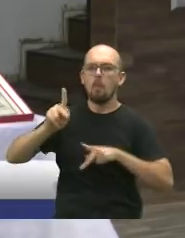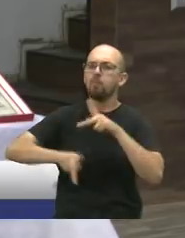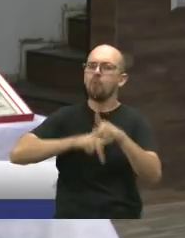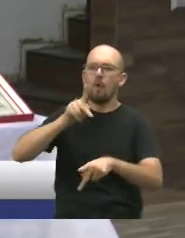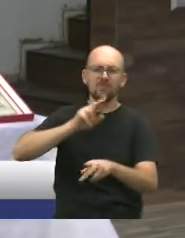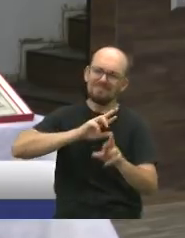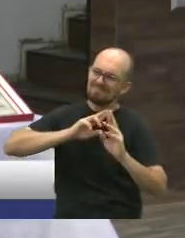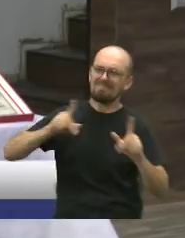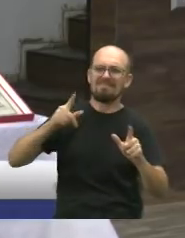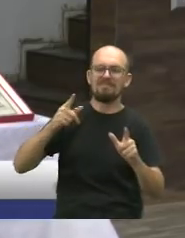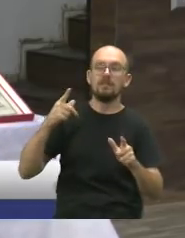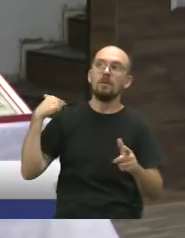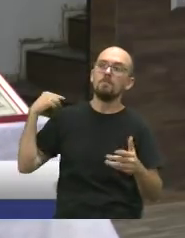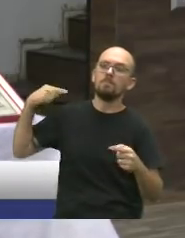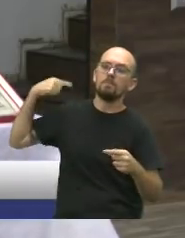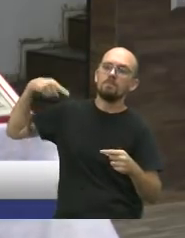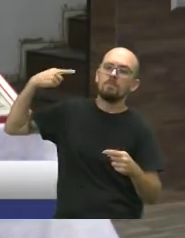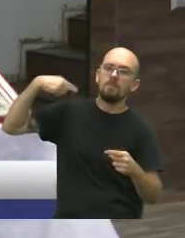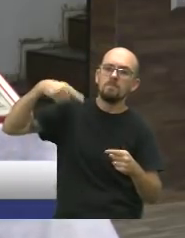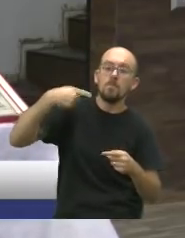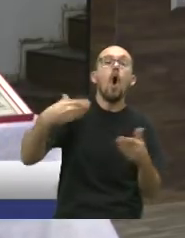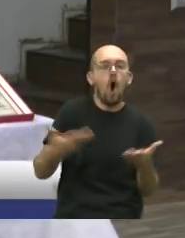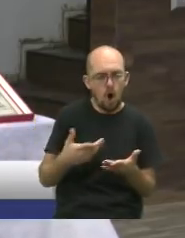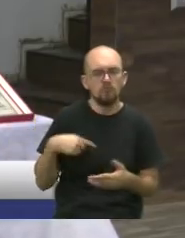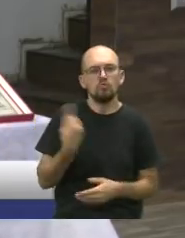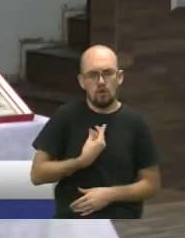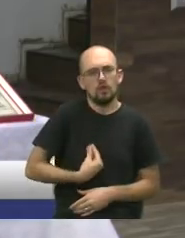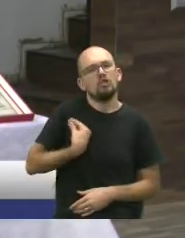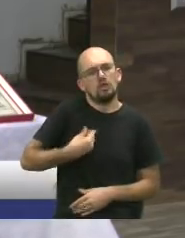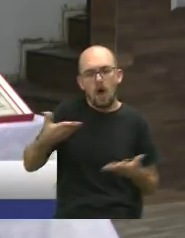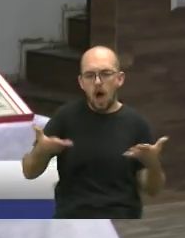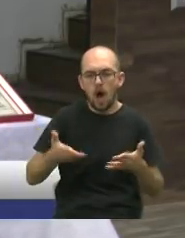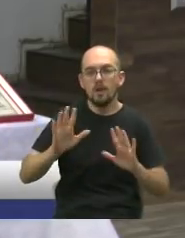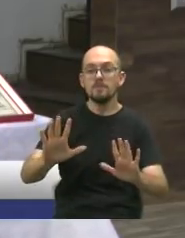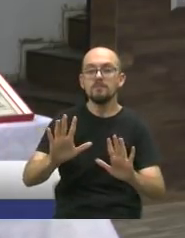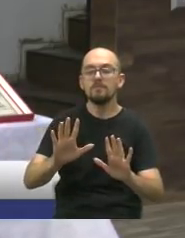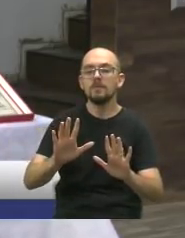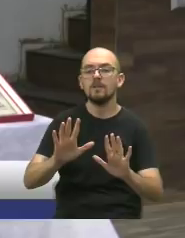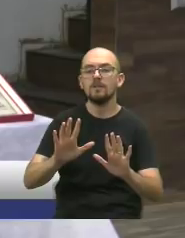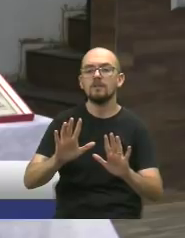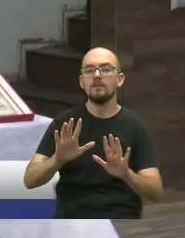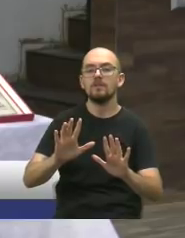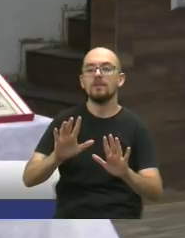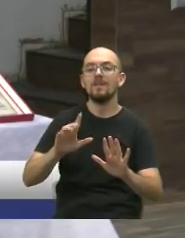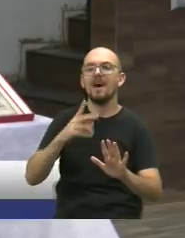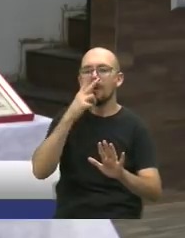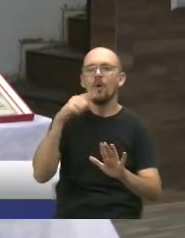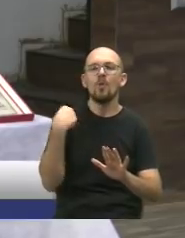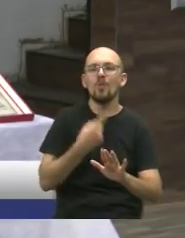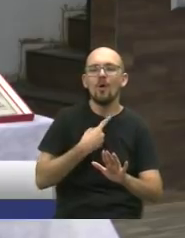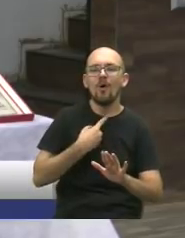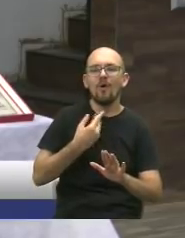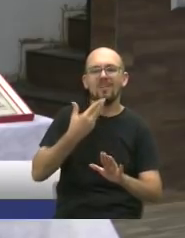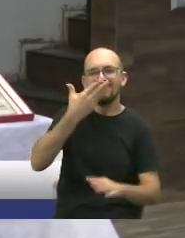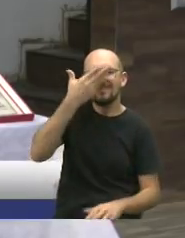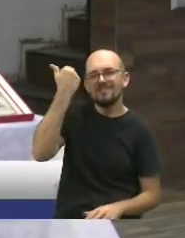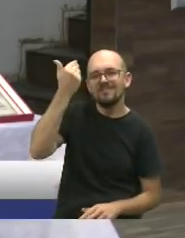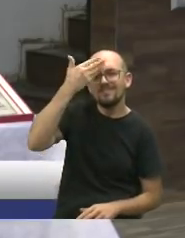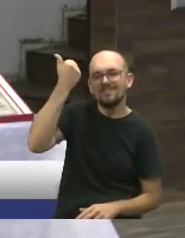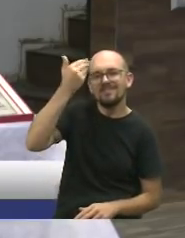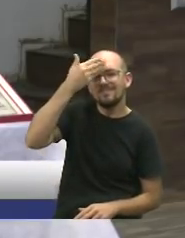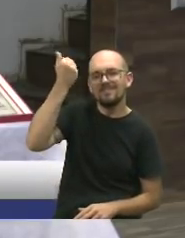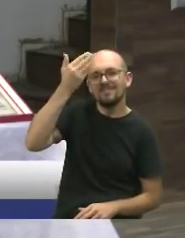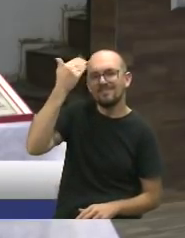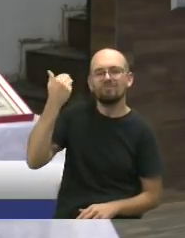somos descendentes, mas dos quais nos esquecemos de cumprir muito